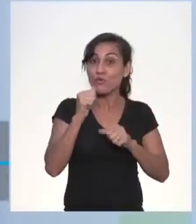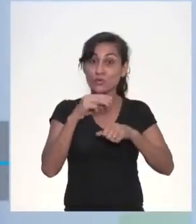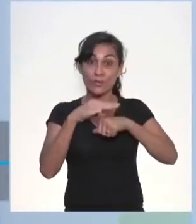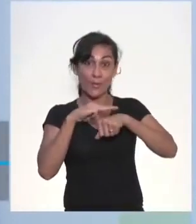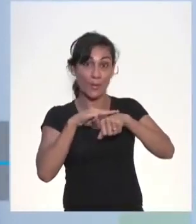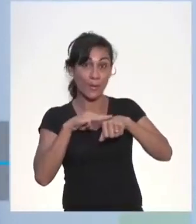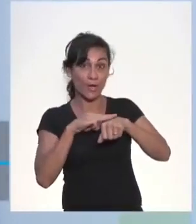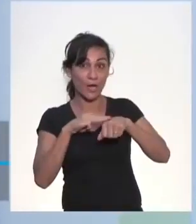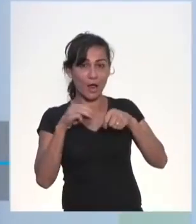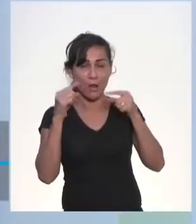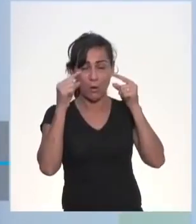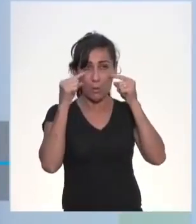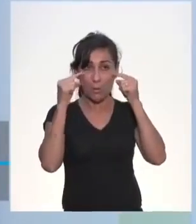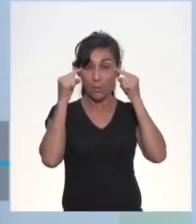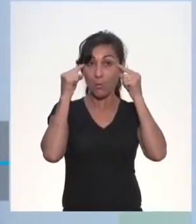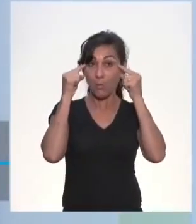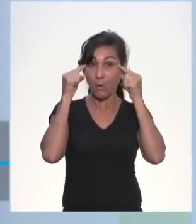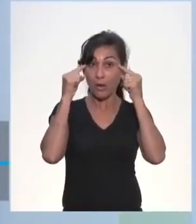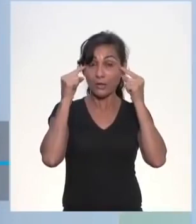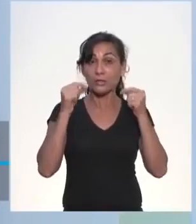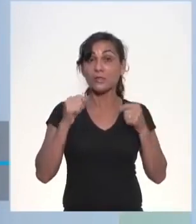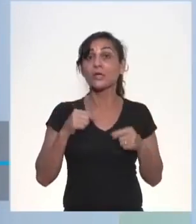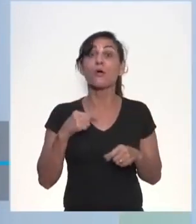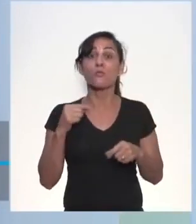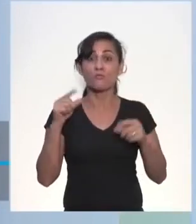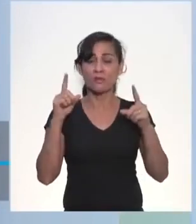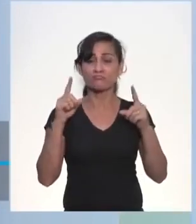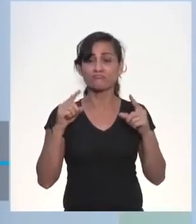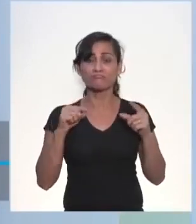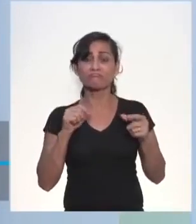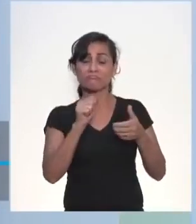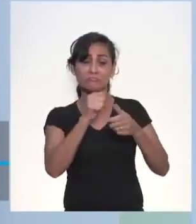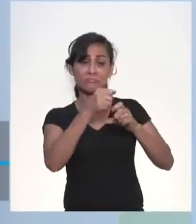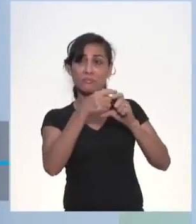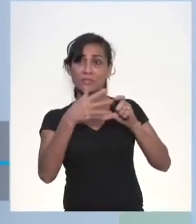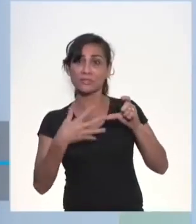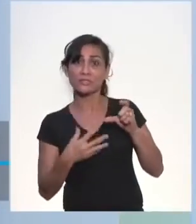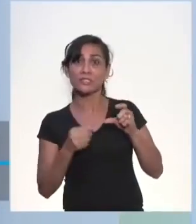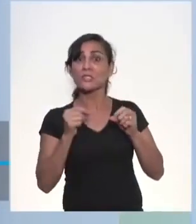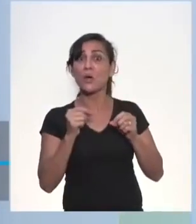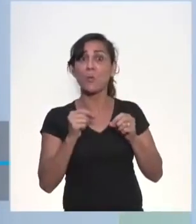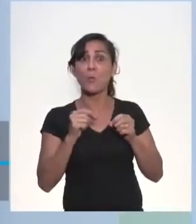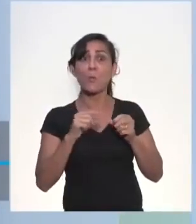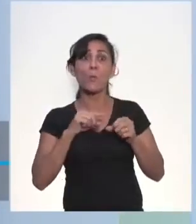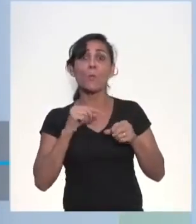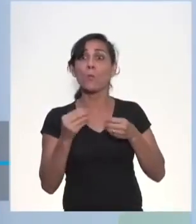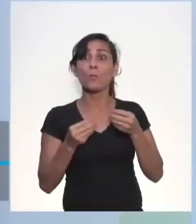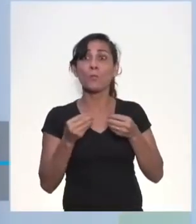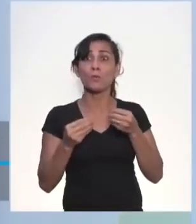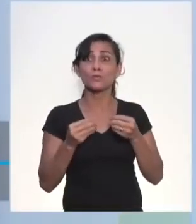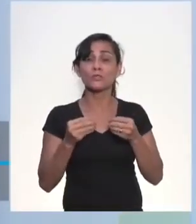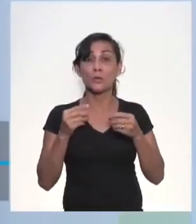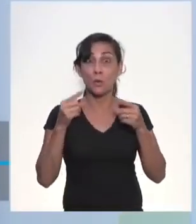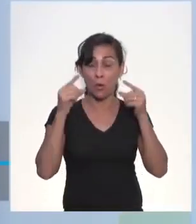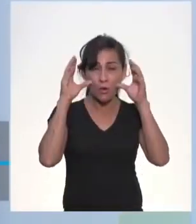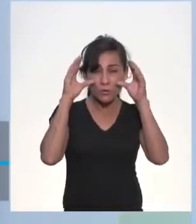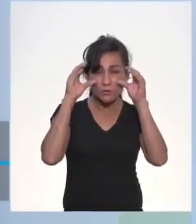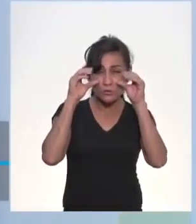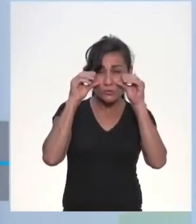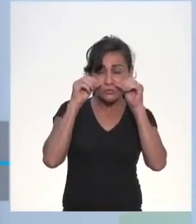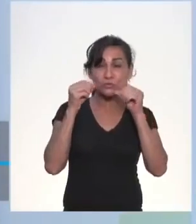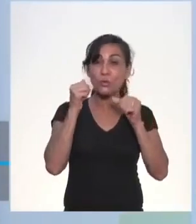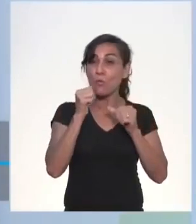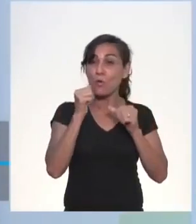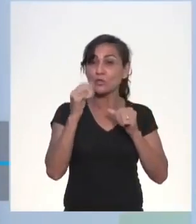olhos rasgados. Uma descrição pouco subjetiva sobre a moça. Olhos escuros,